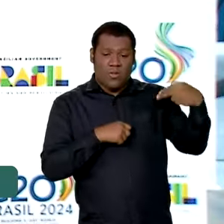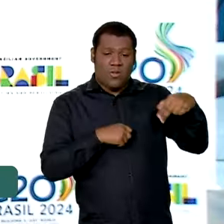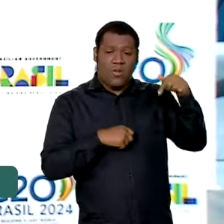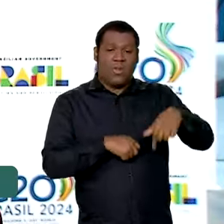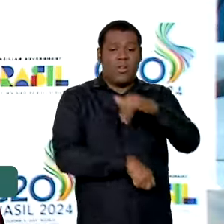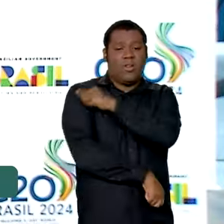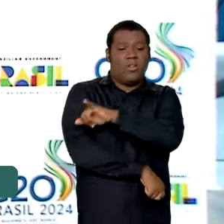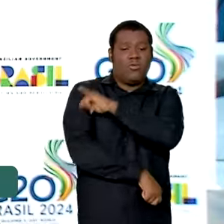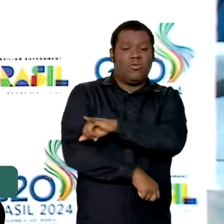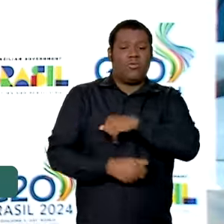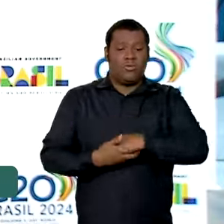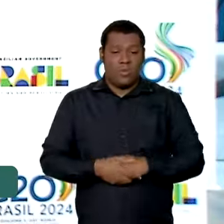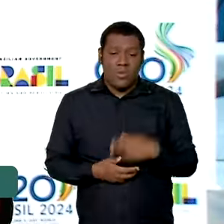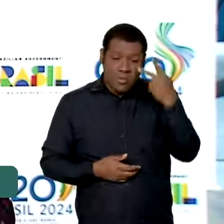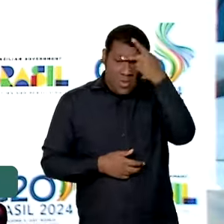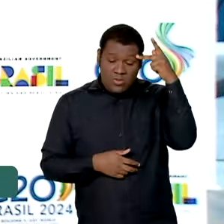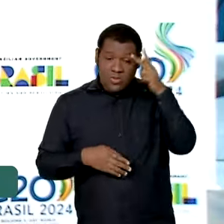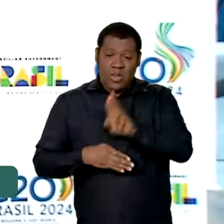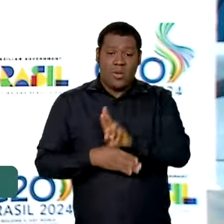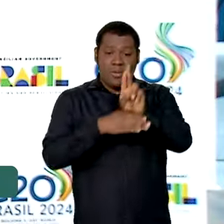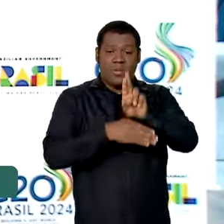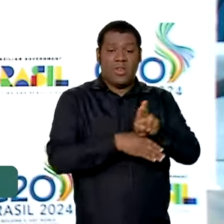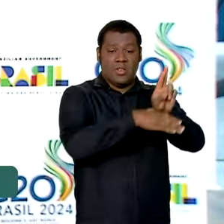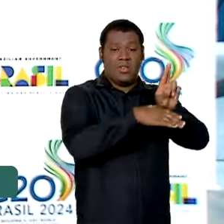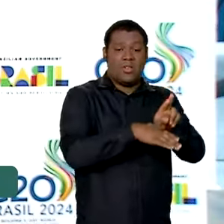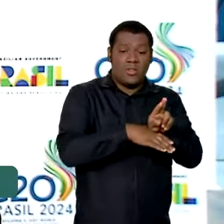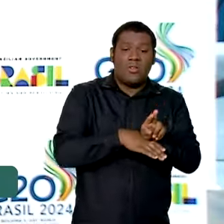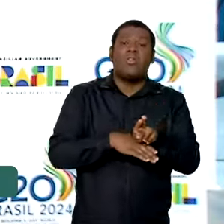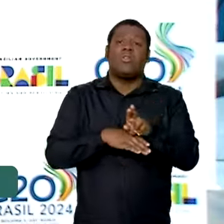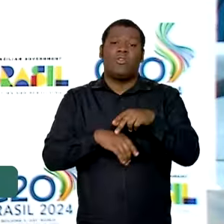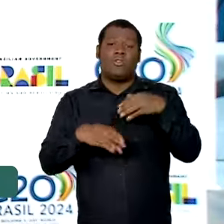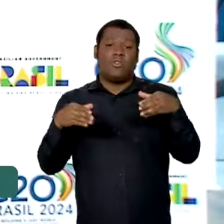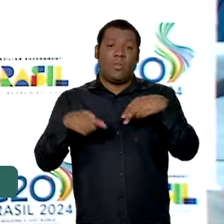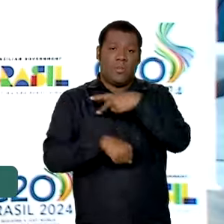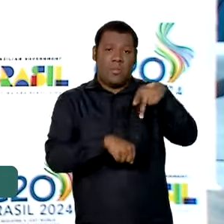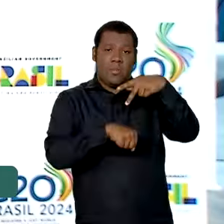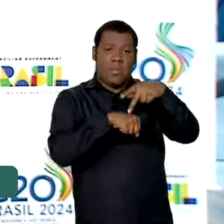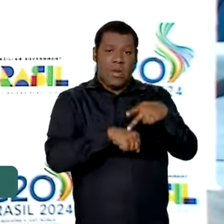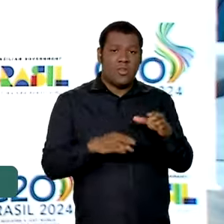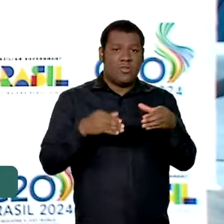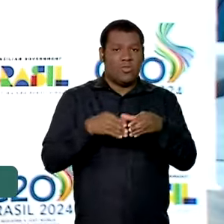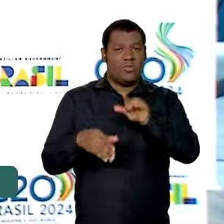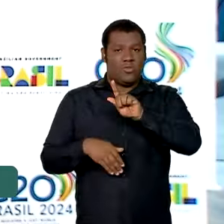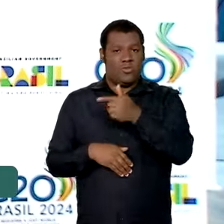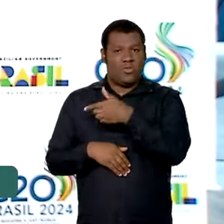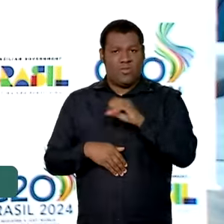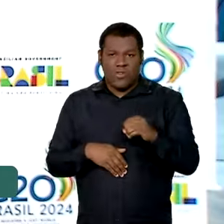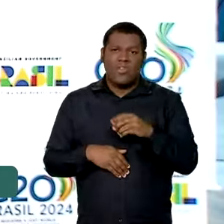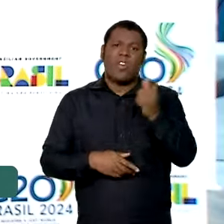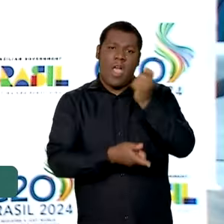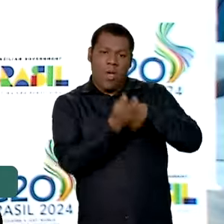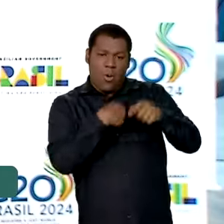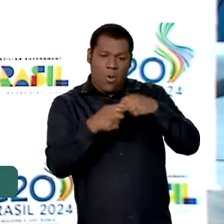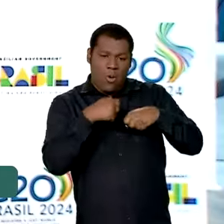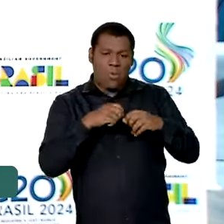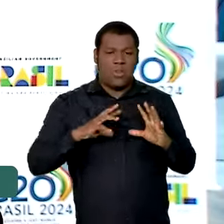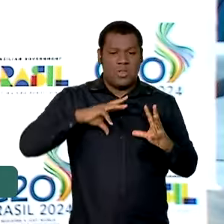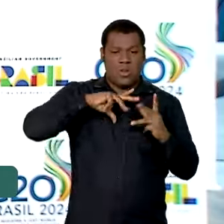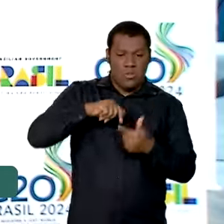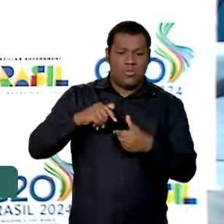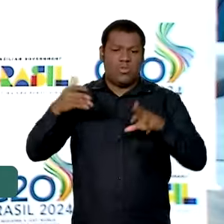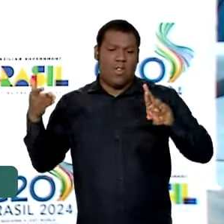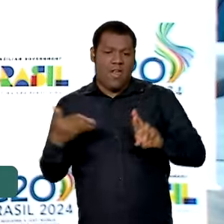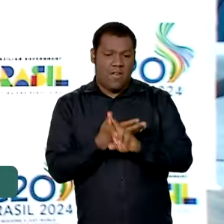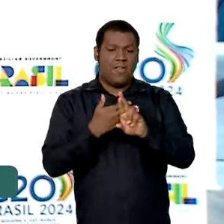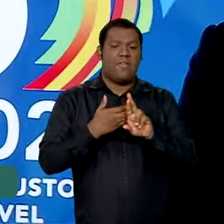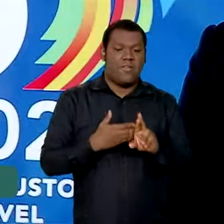com representantes de países do bloco formado por 19 das maiores economias mundiais e dois